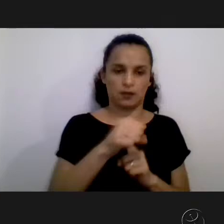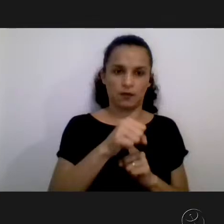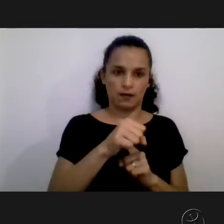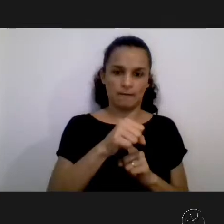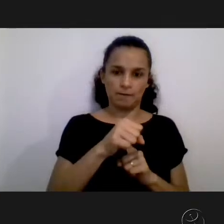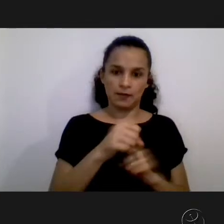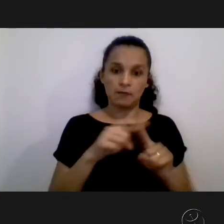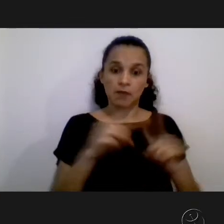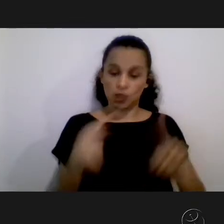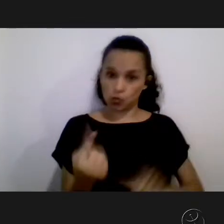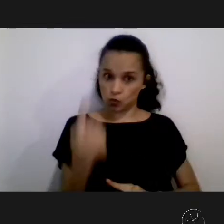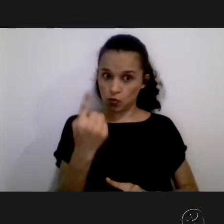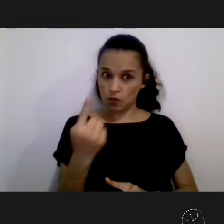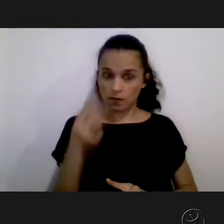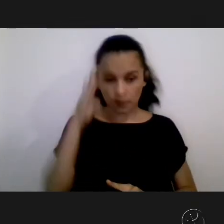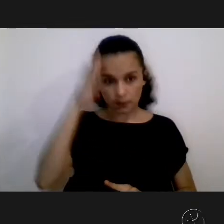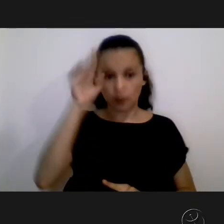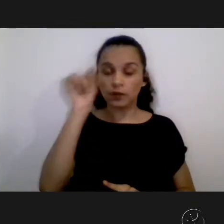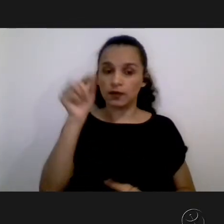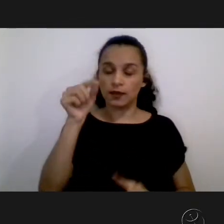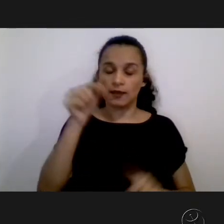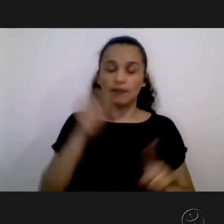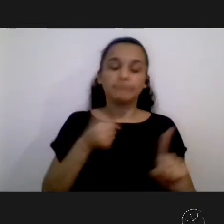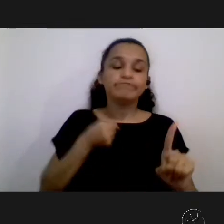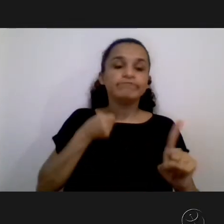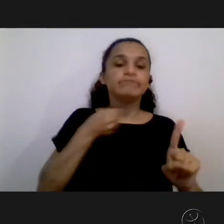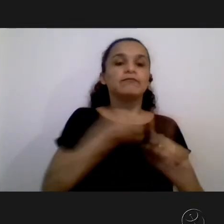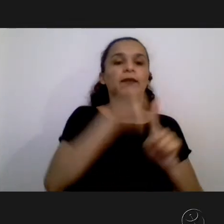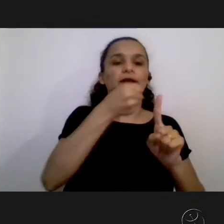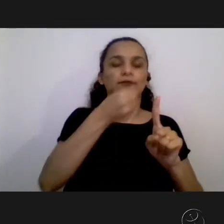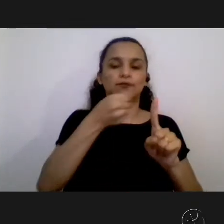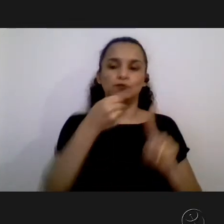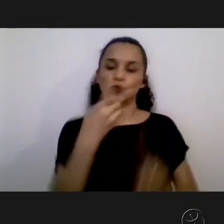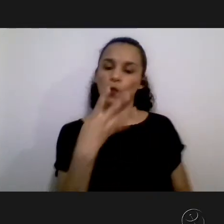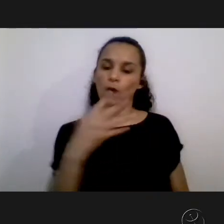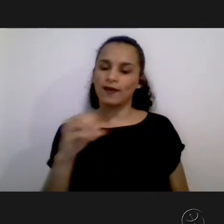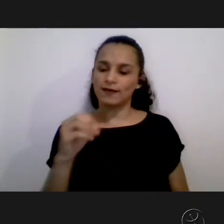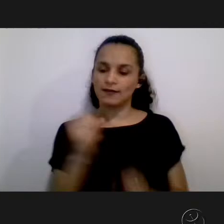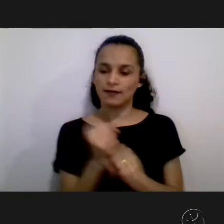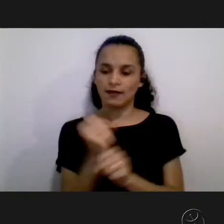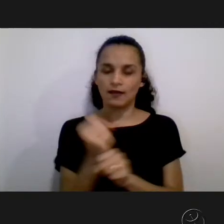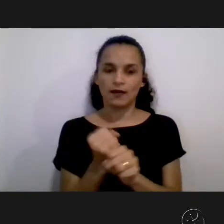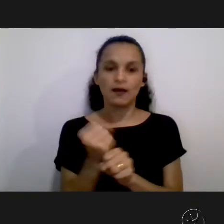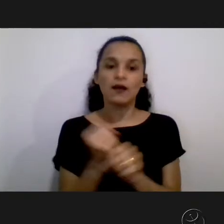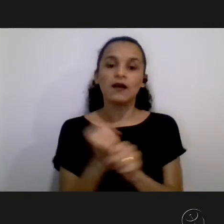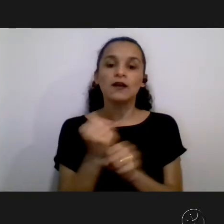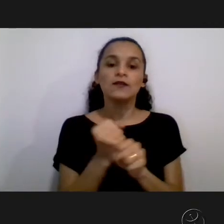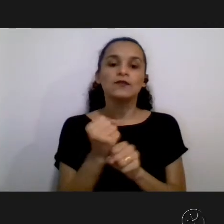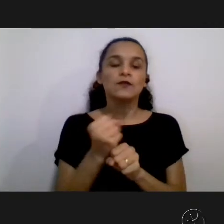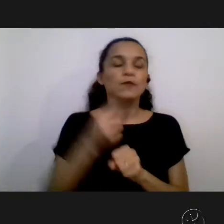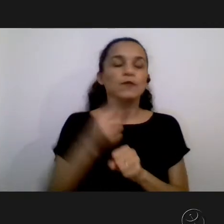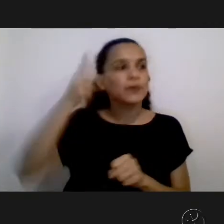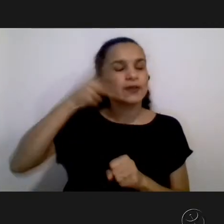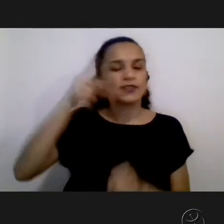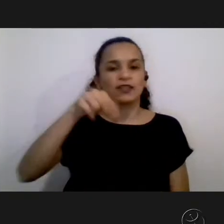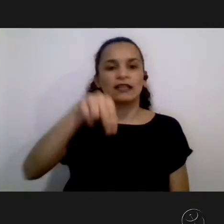destaca é o impacto de 40 anos de políticas neoliberais